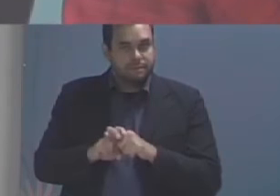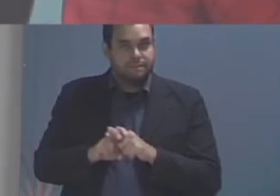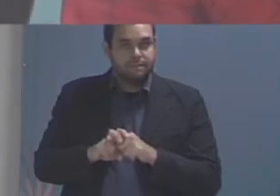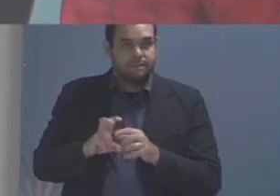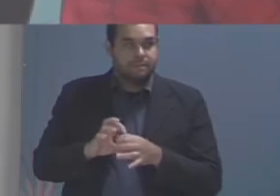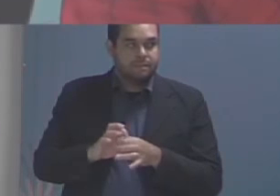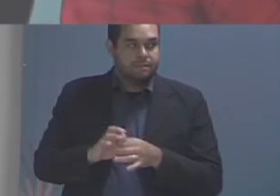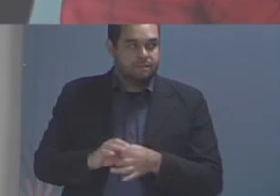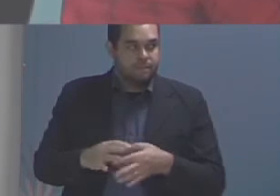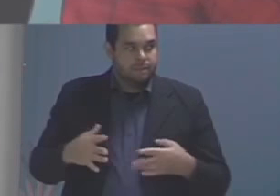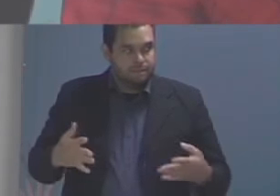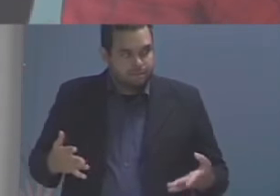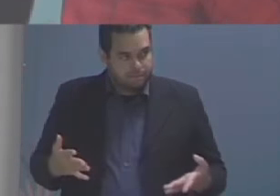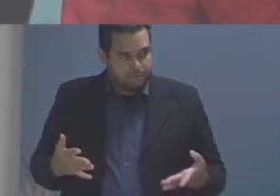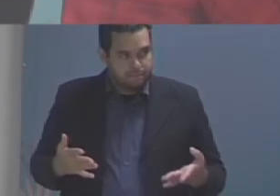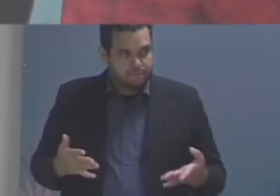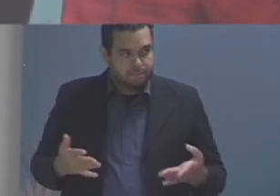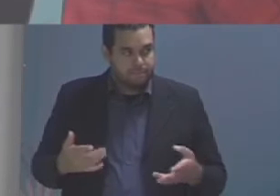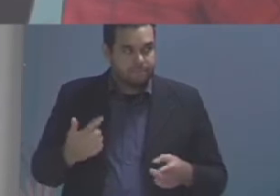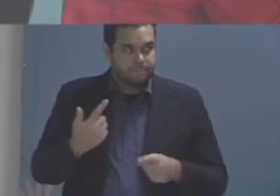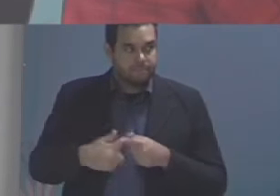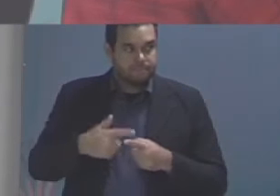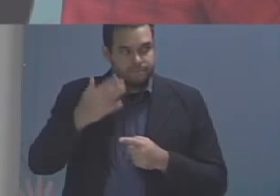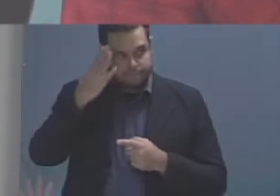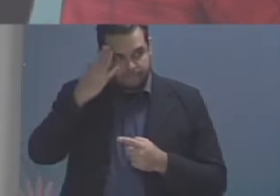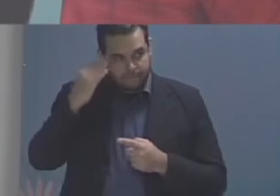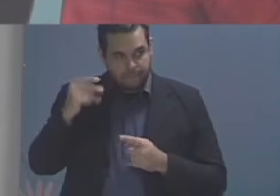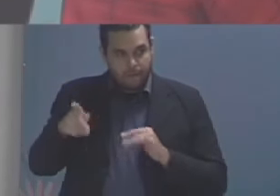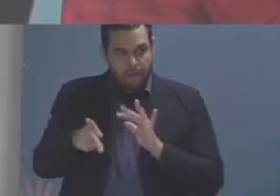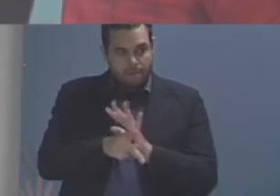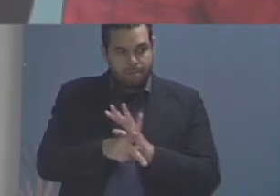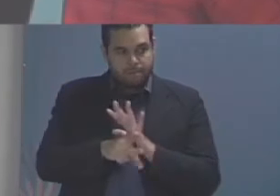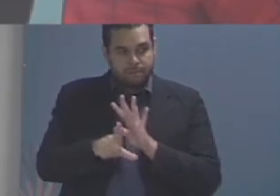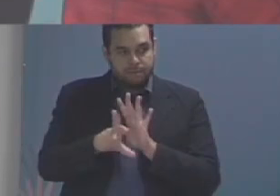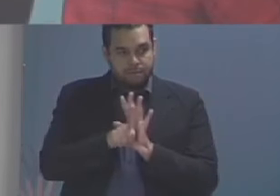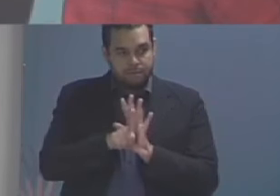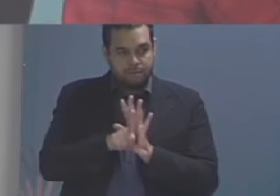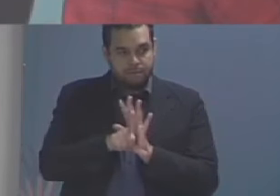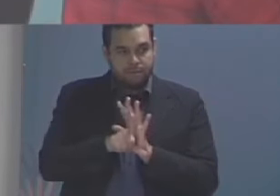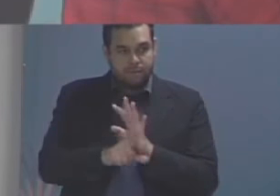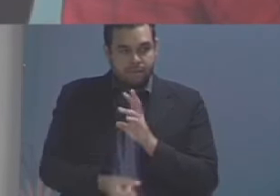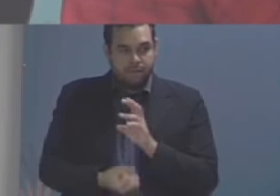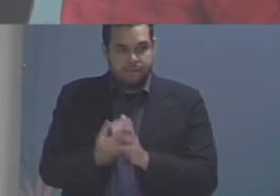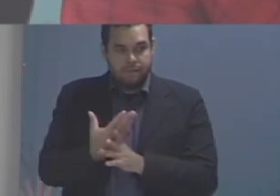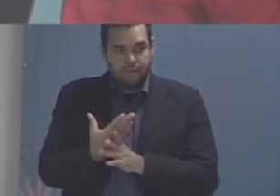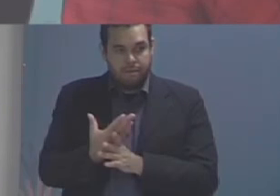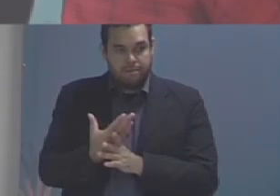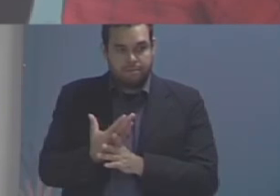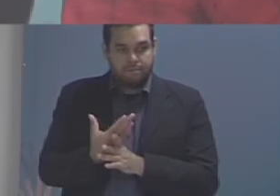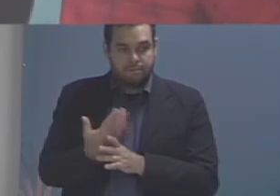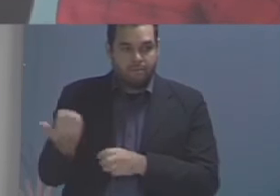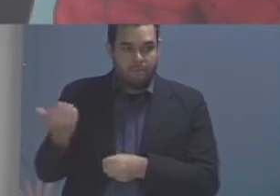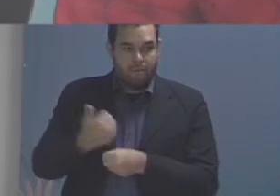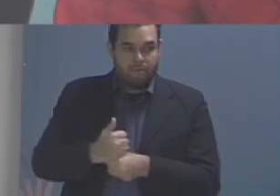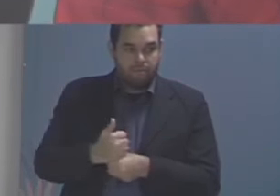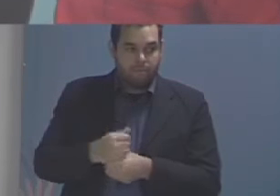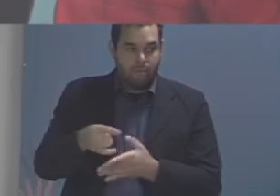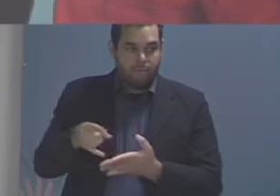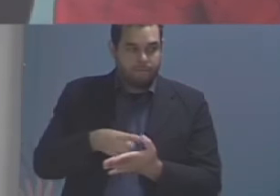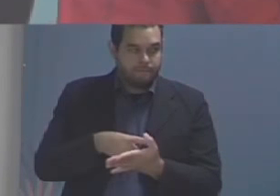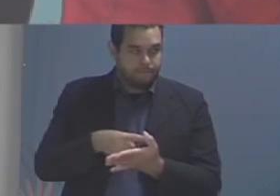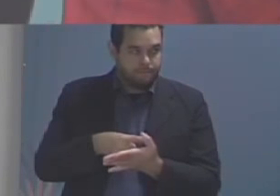liberdade. Nós sabemos que, na própria lei que institui a rede substitutiva, há um capítulo,